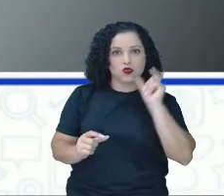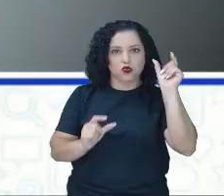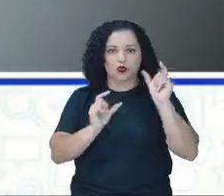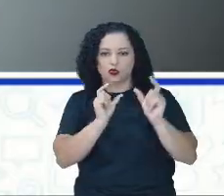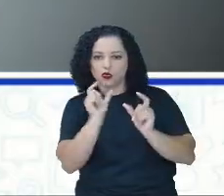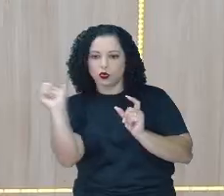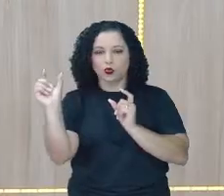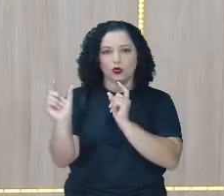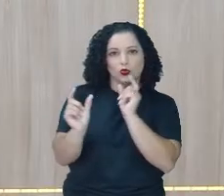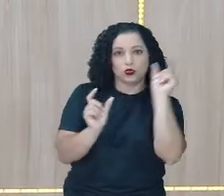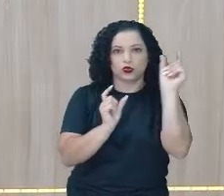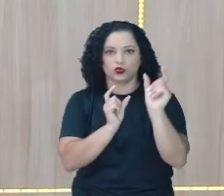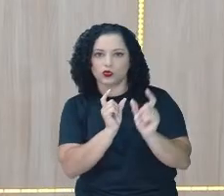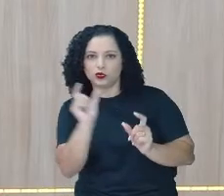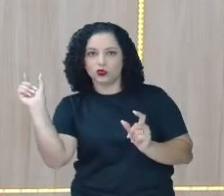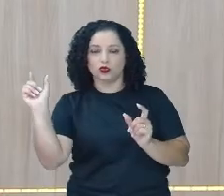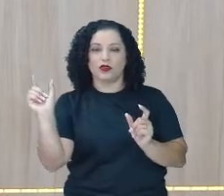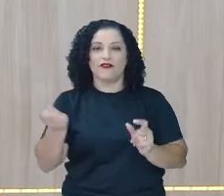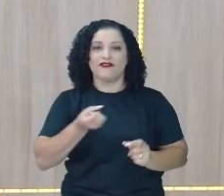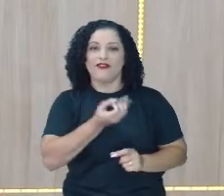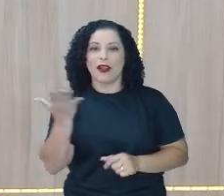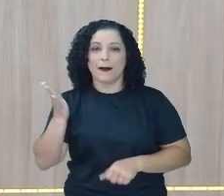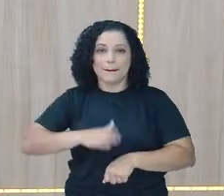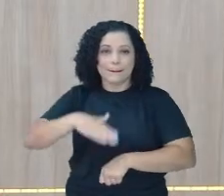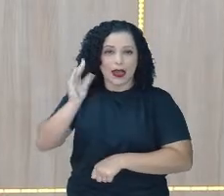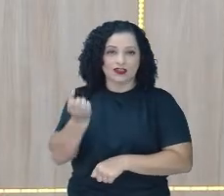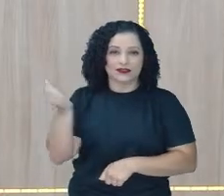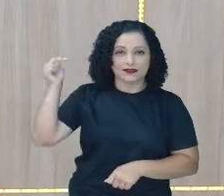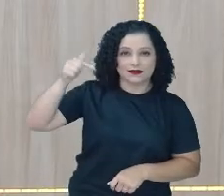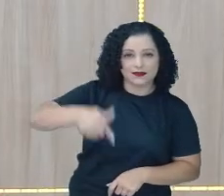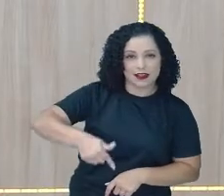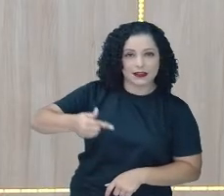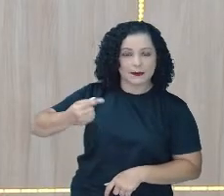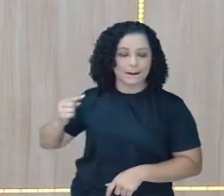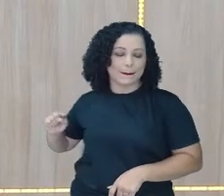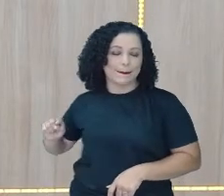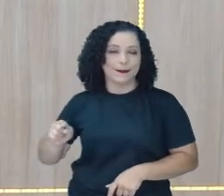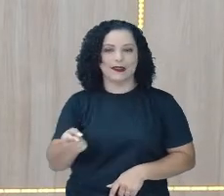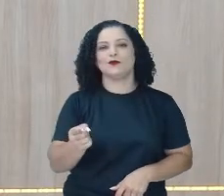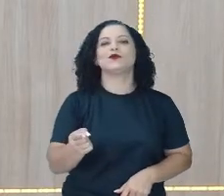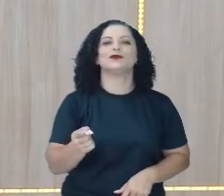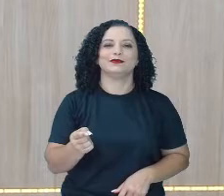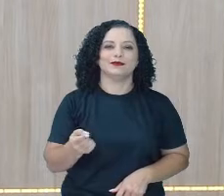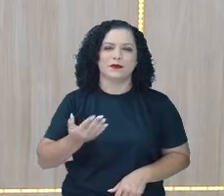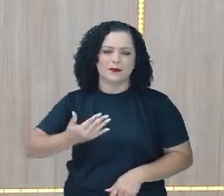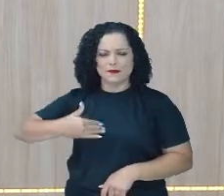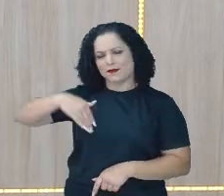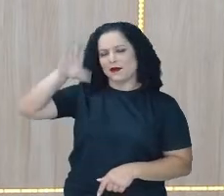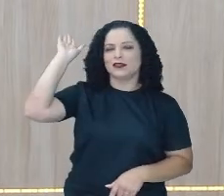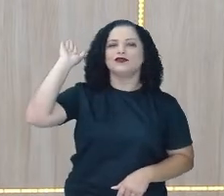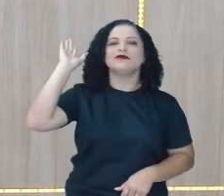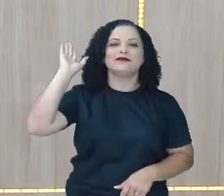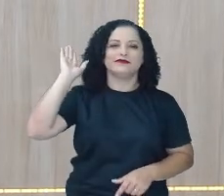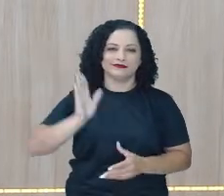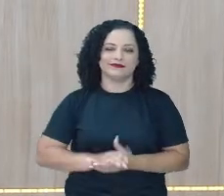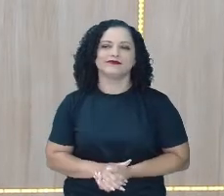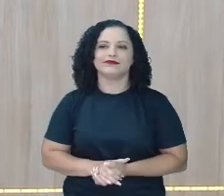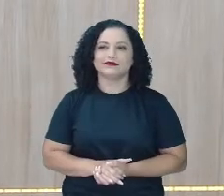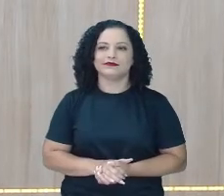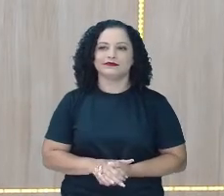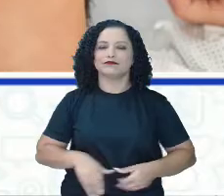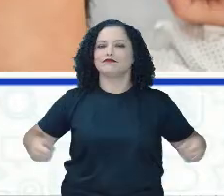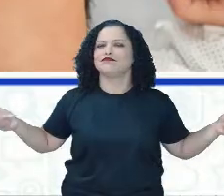de 7.000 palavras por dia. Olha isso. 7.000 palavras por dia.